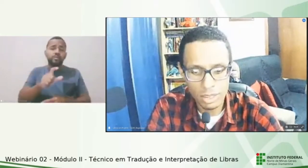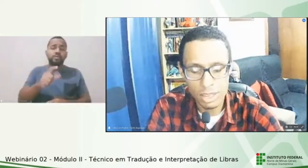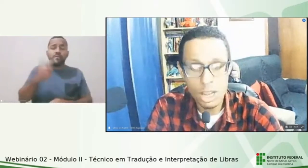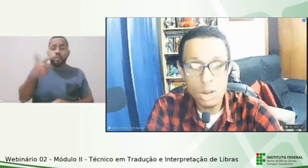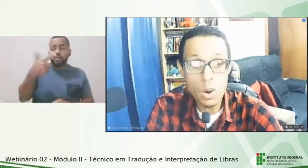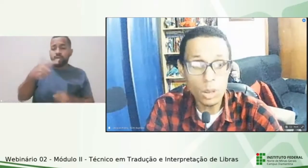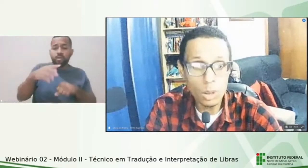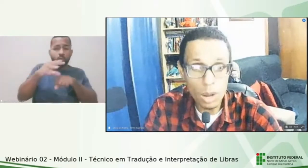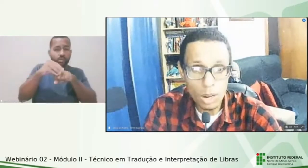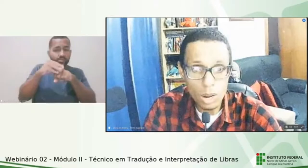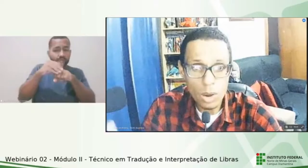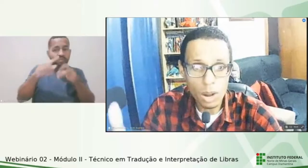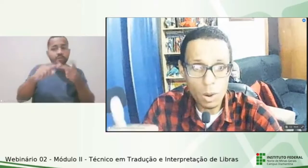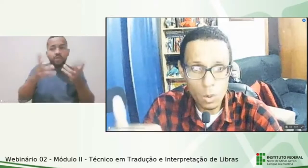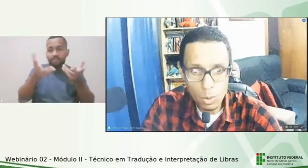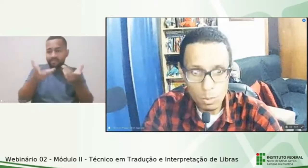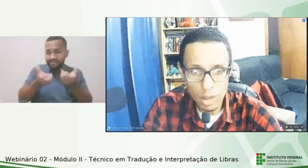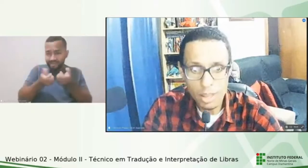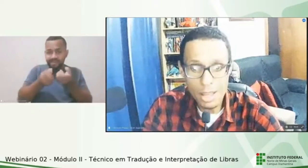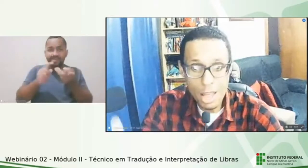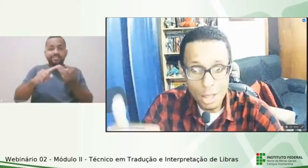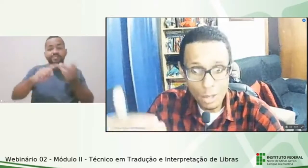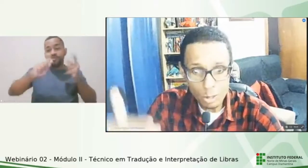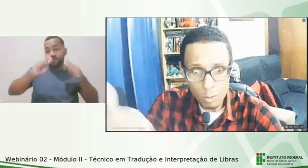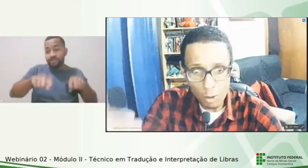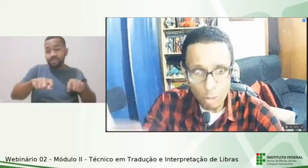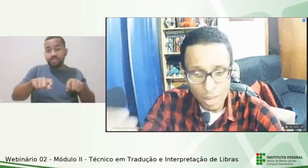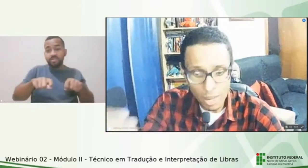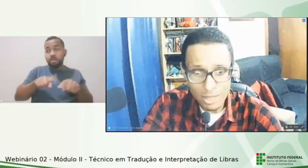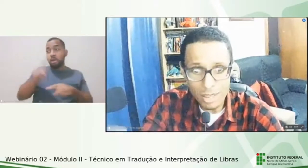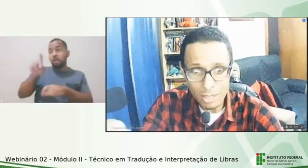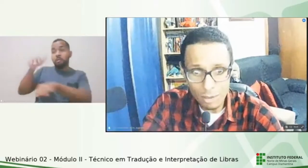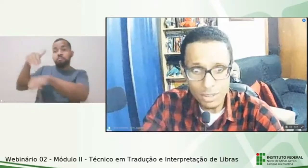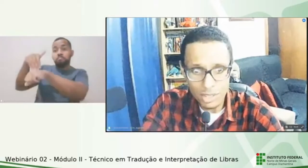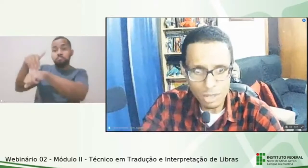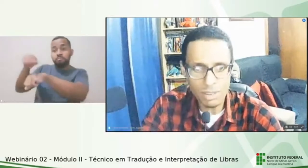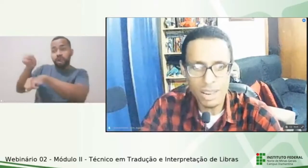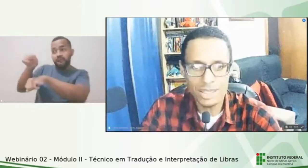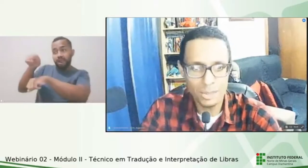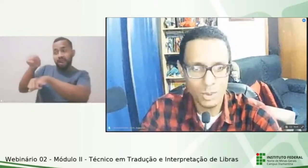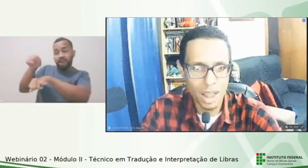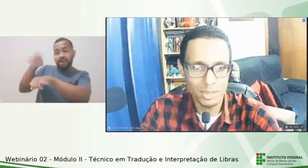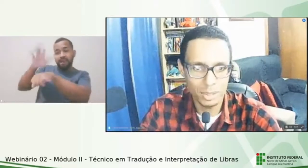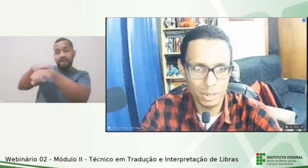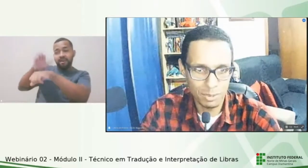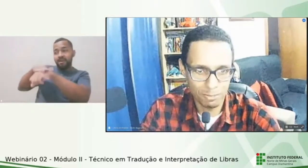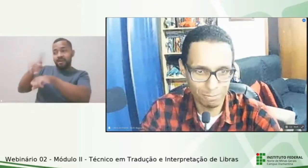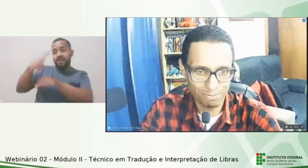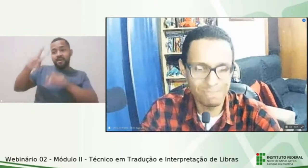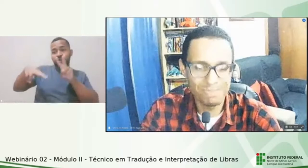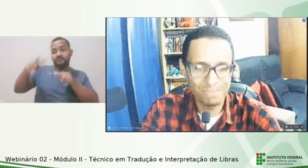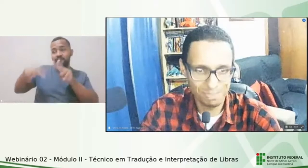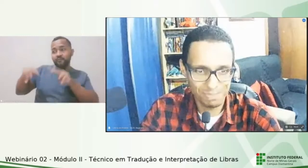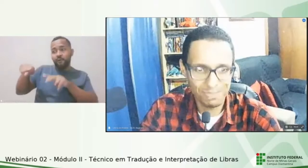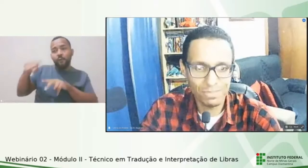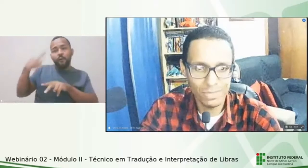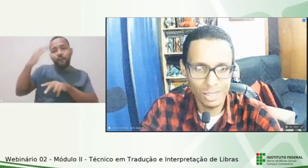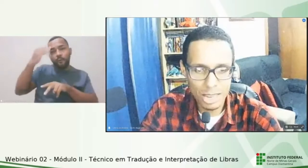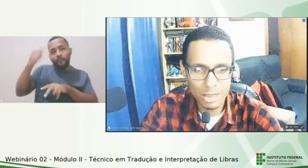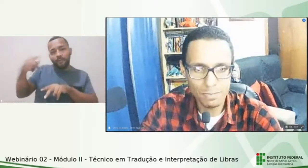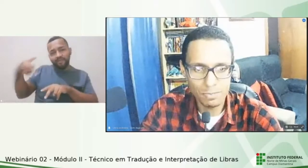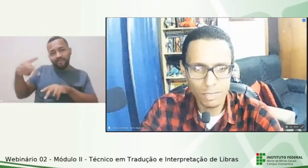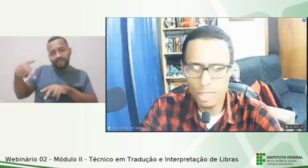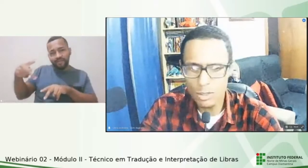competência, colocam a culpa nos profissionais que estão fazendo a avaliação no CAS.